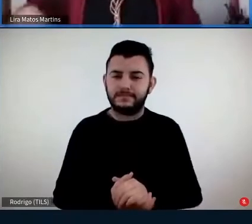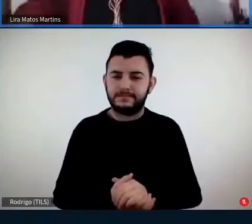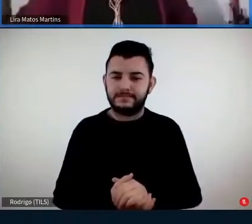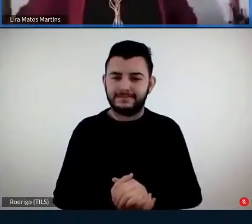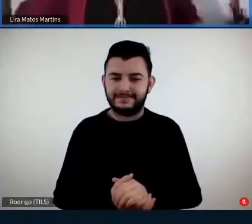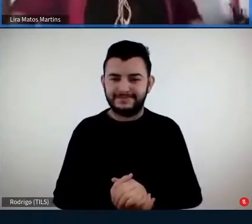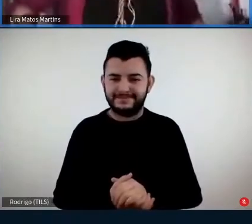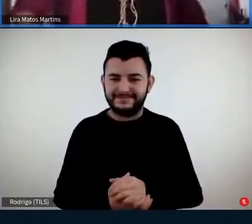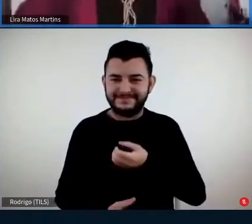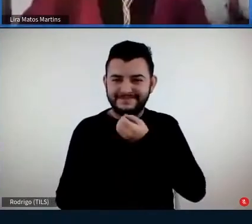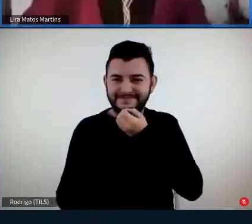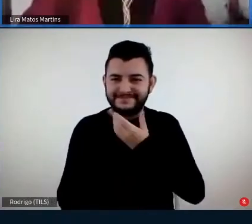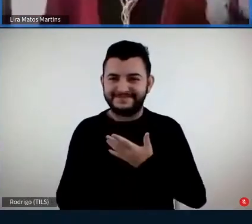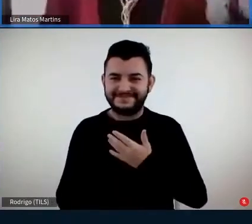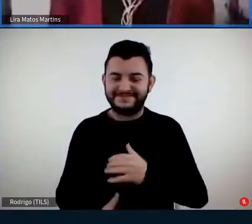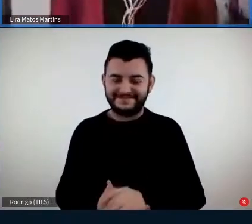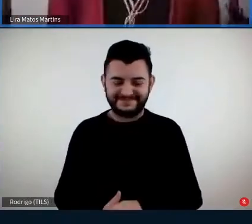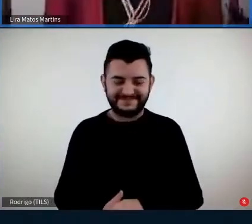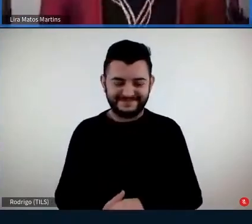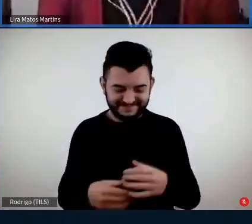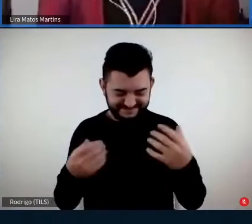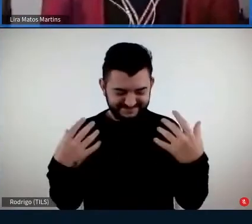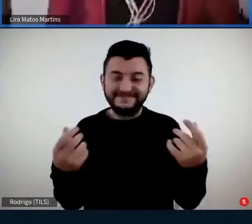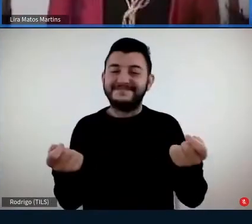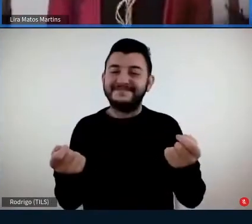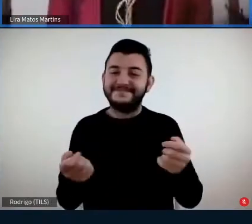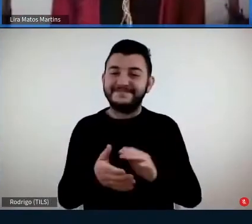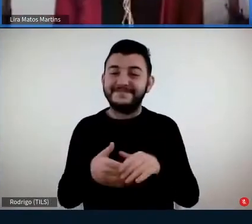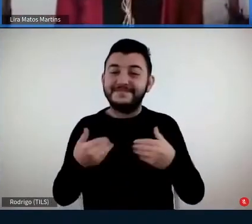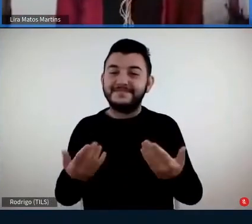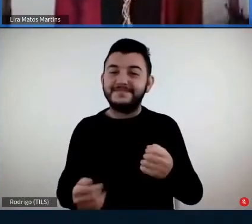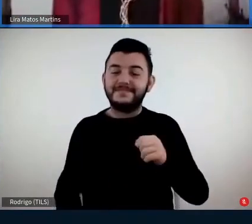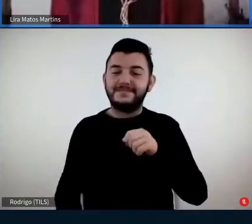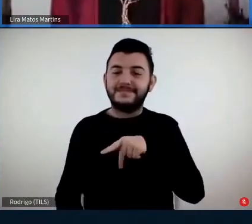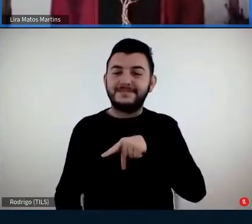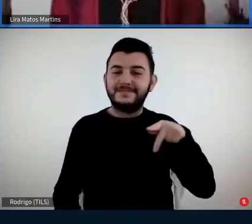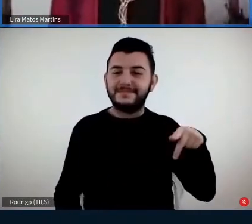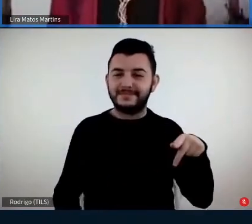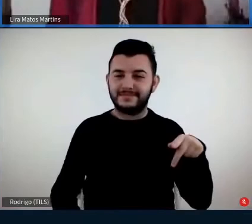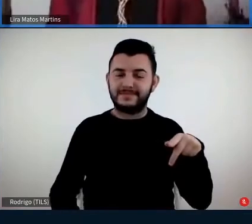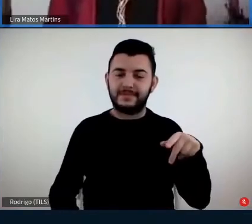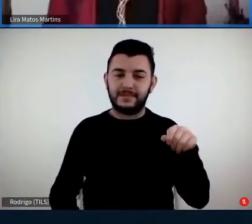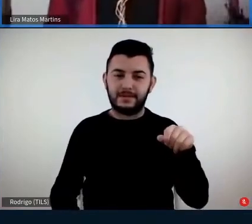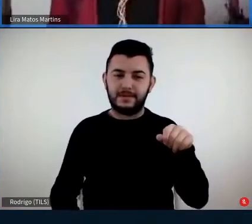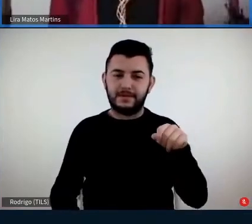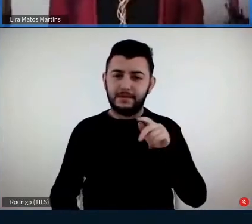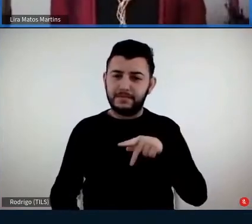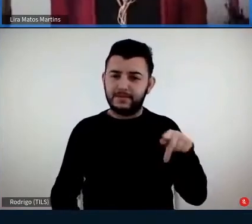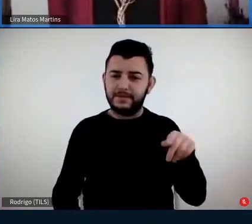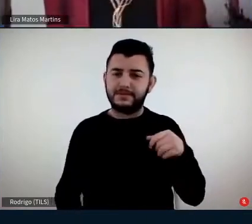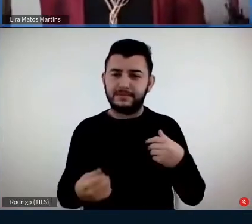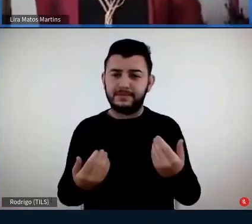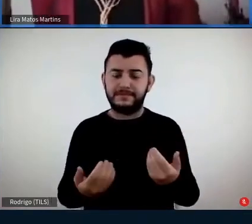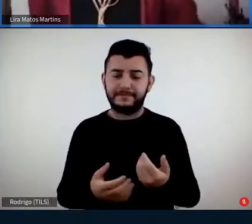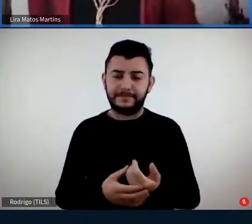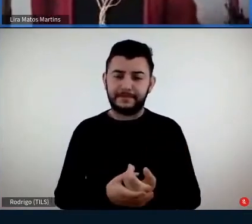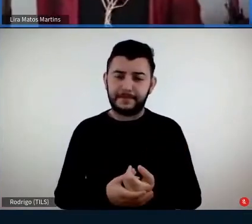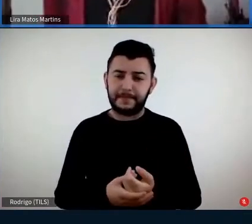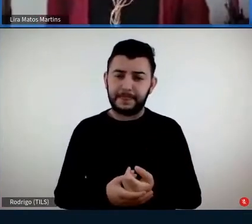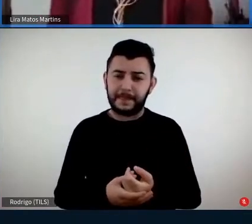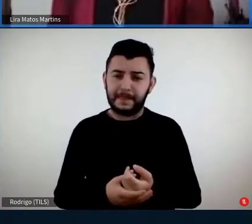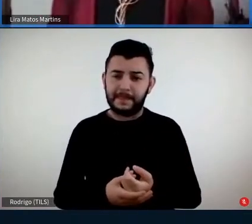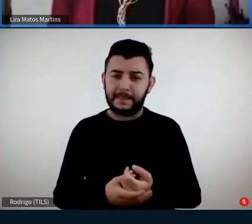Bom, vamos lá, né? Então, professor, apesar de